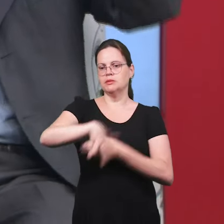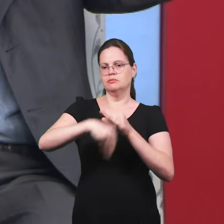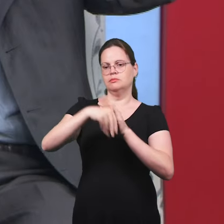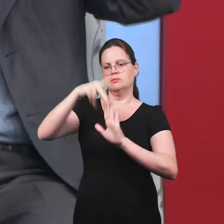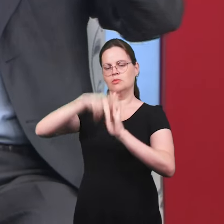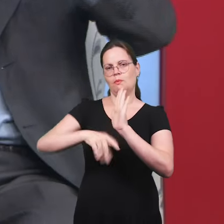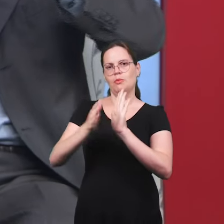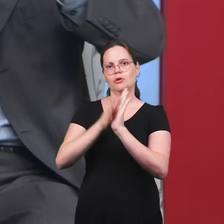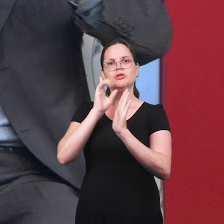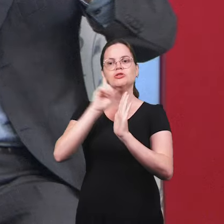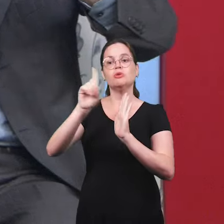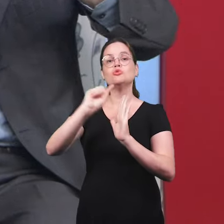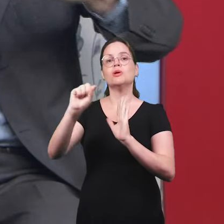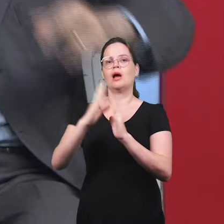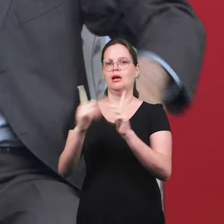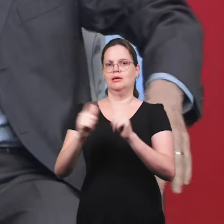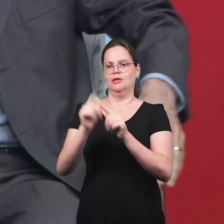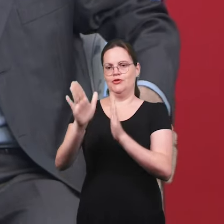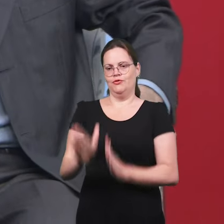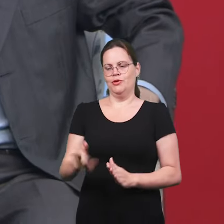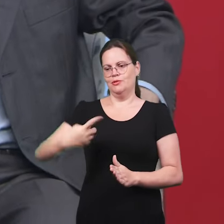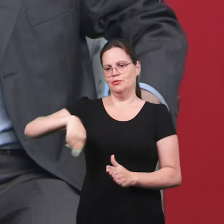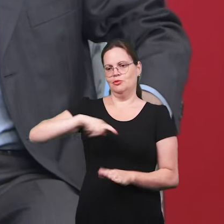No arrebatamento da igreja,